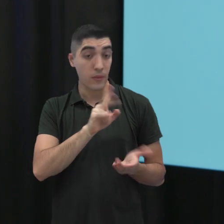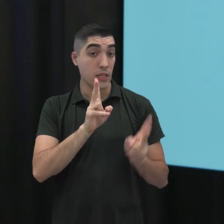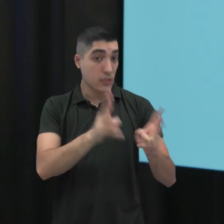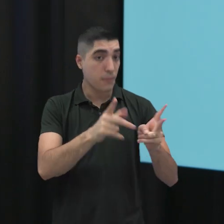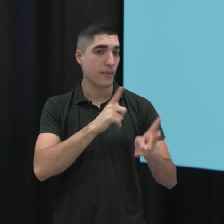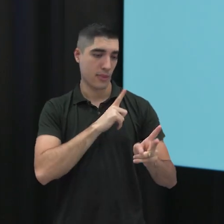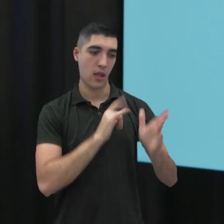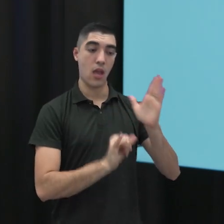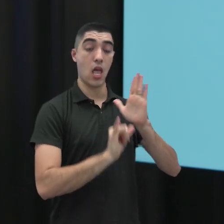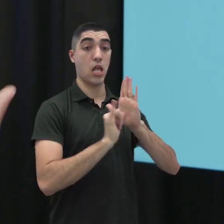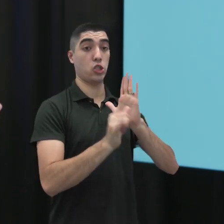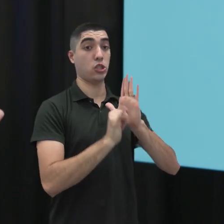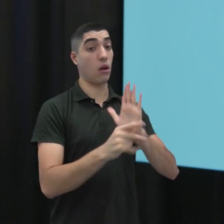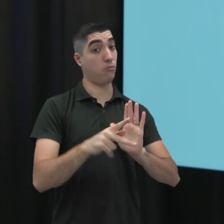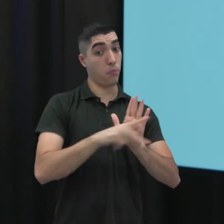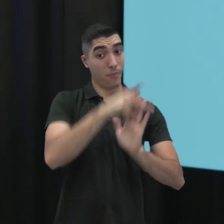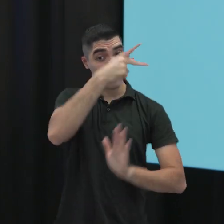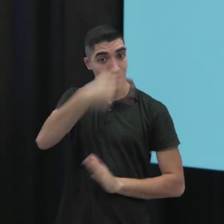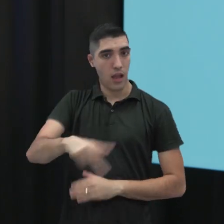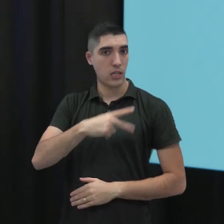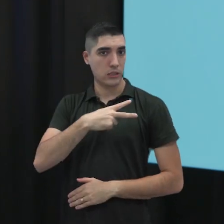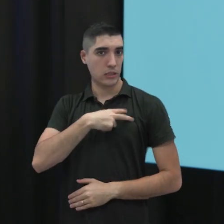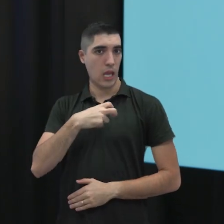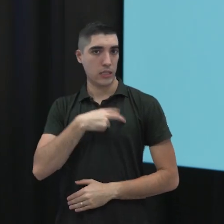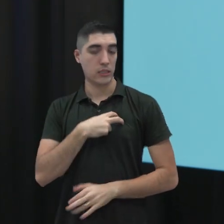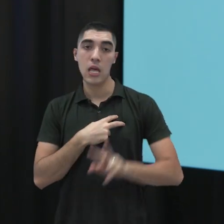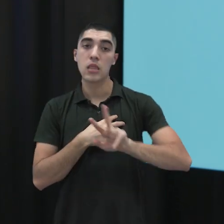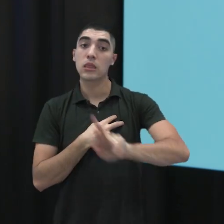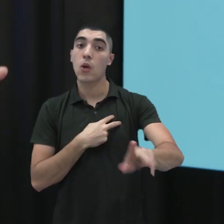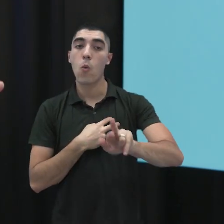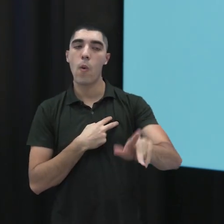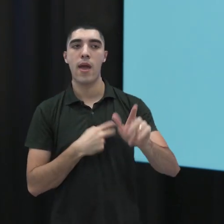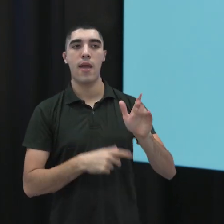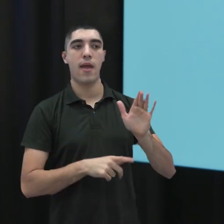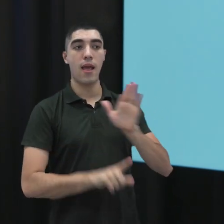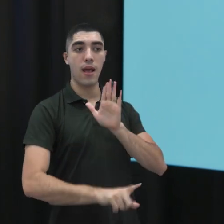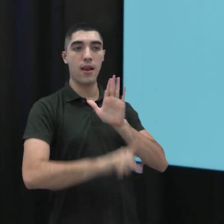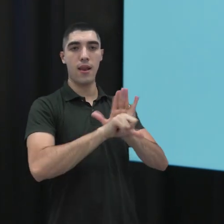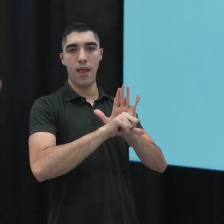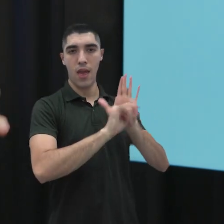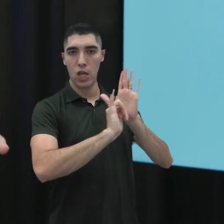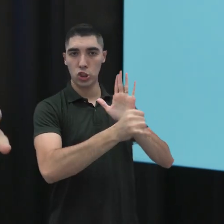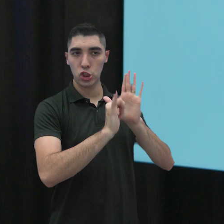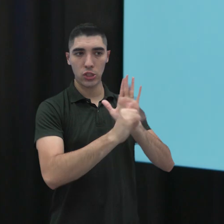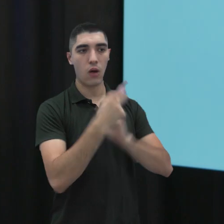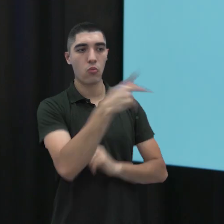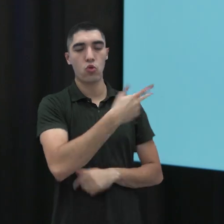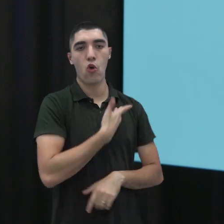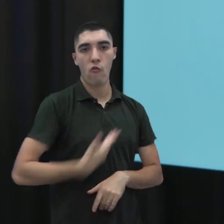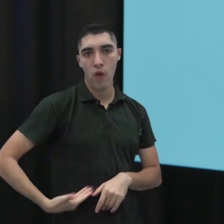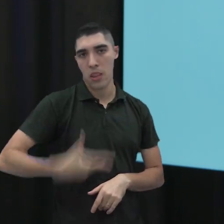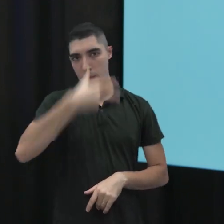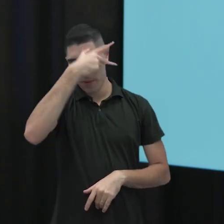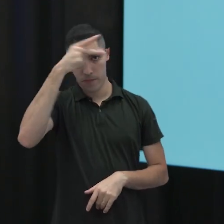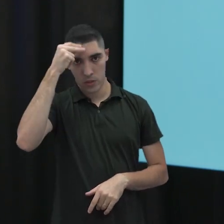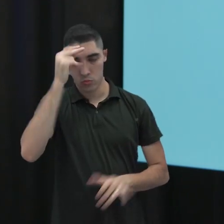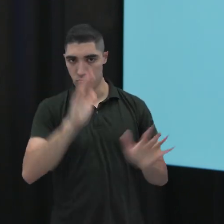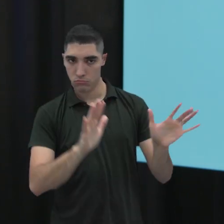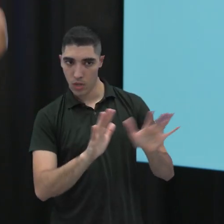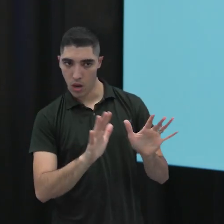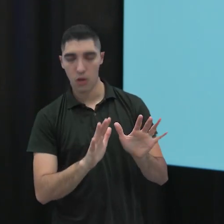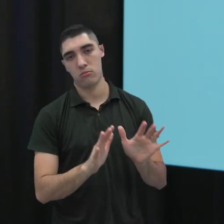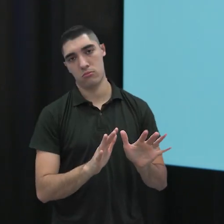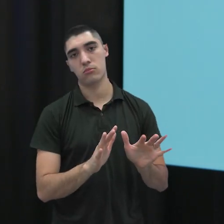via edital do próprio SESI, né, que não é um edital de incentivo à cultura e nem de fomento, mas ele